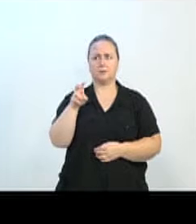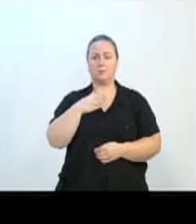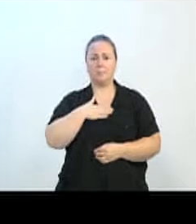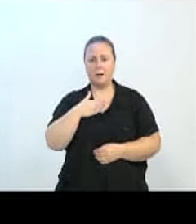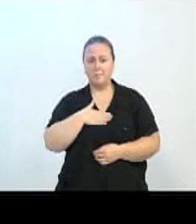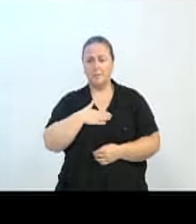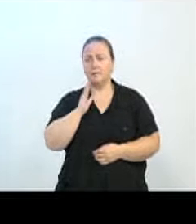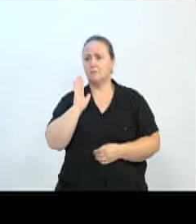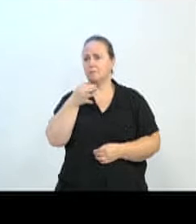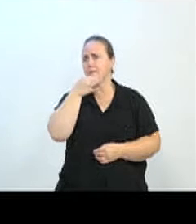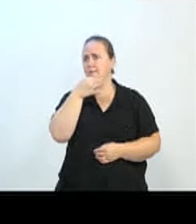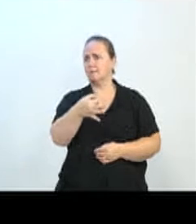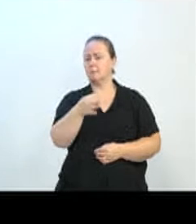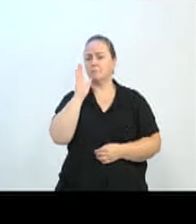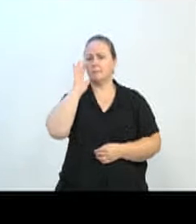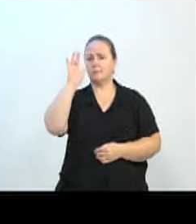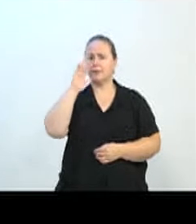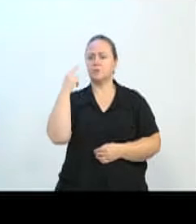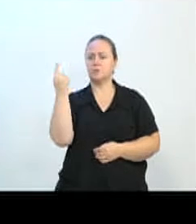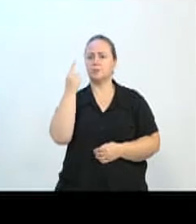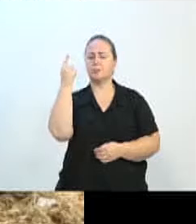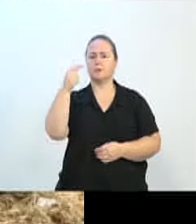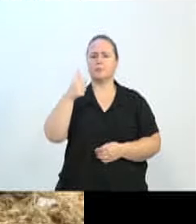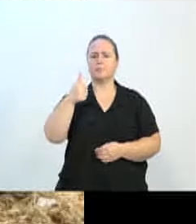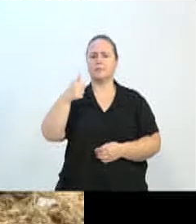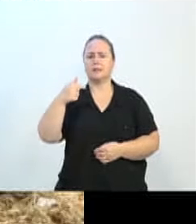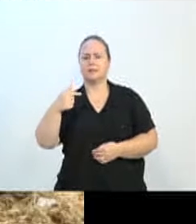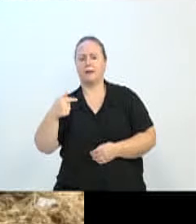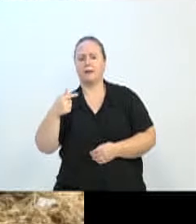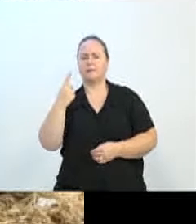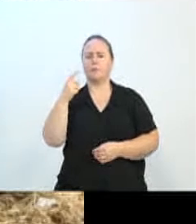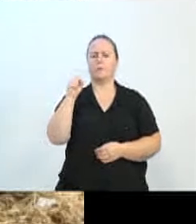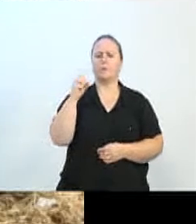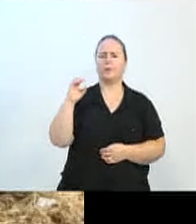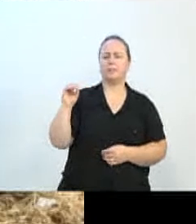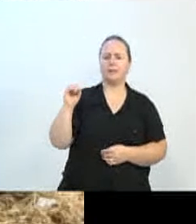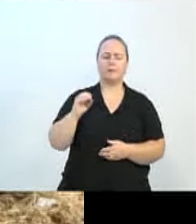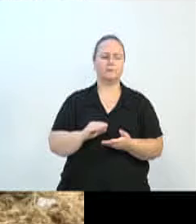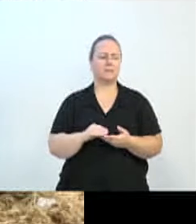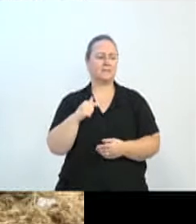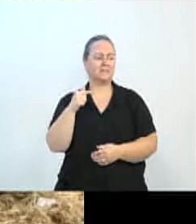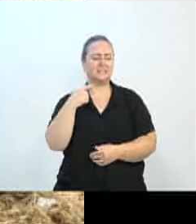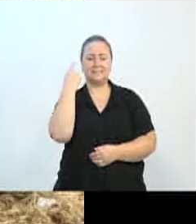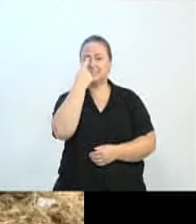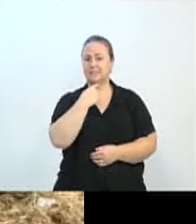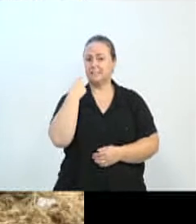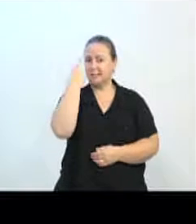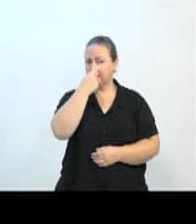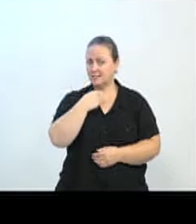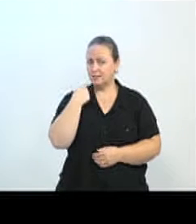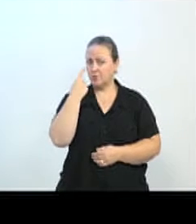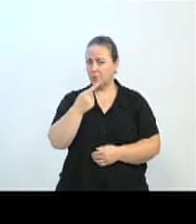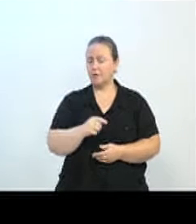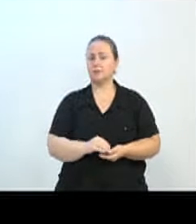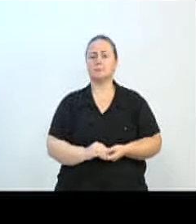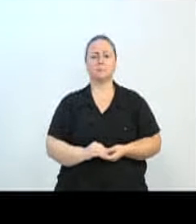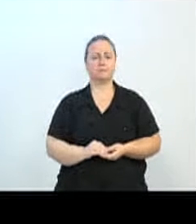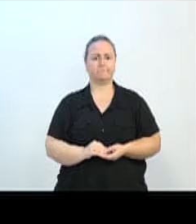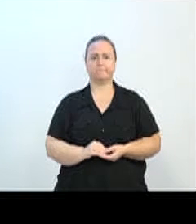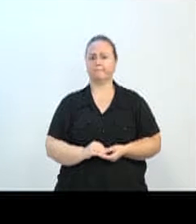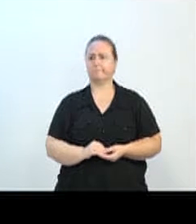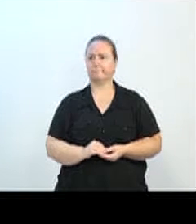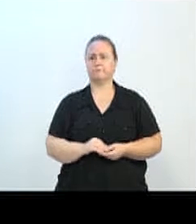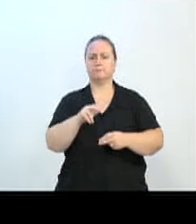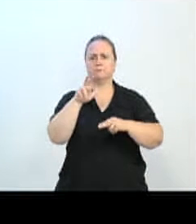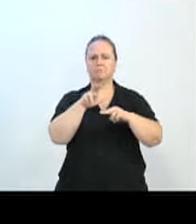para exemplificar situações precárias de trabalho, que, além das pressões psicológicas, comprometem a segurança dos trabalhadores.